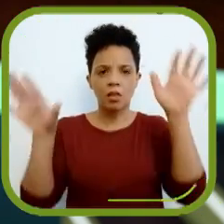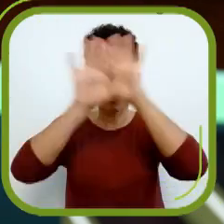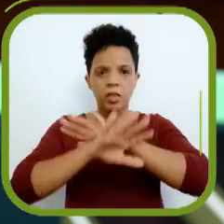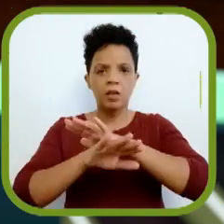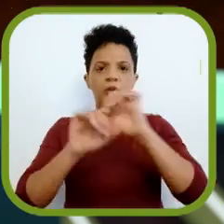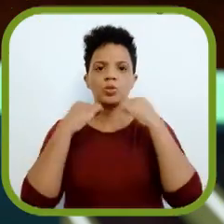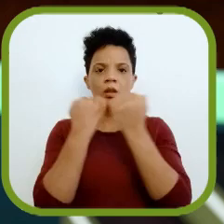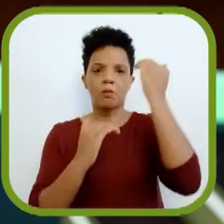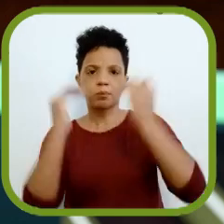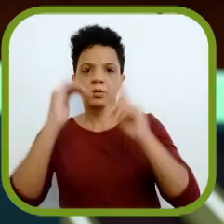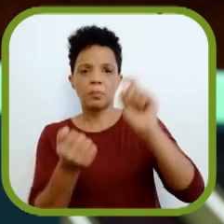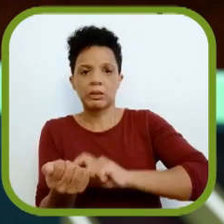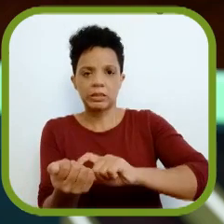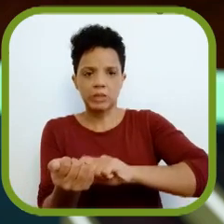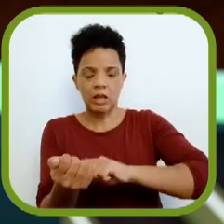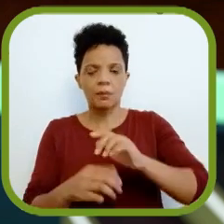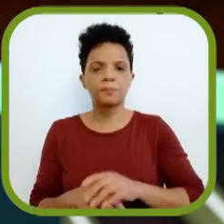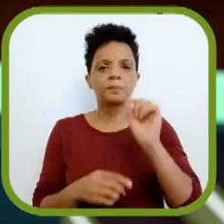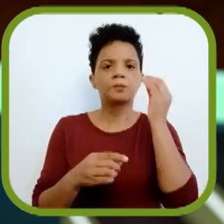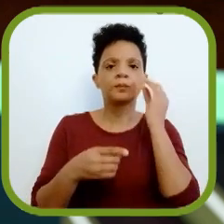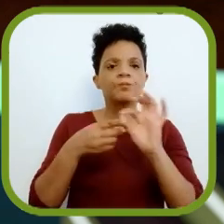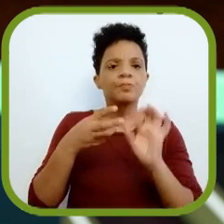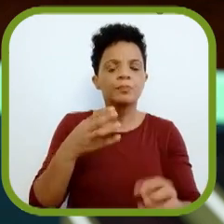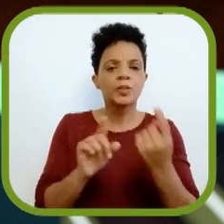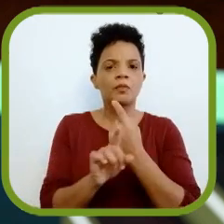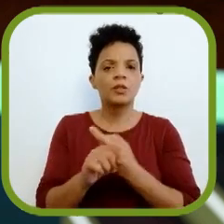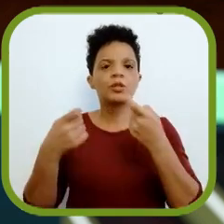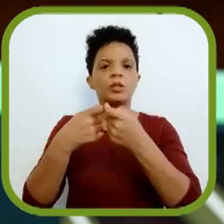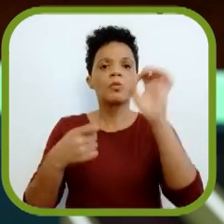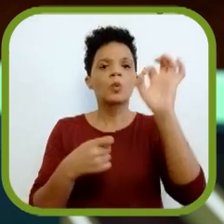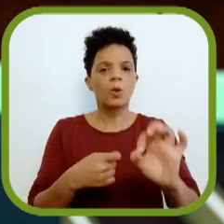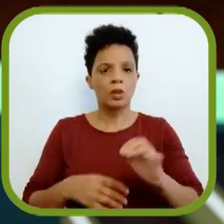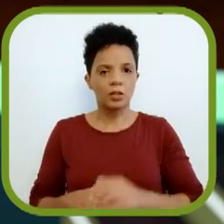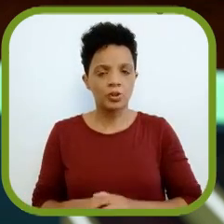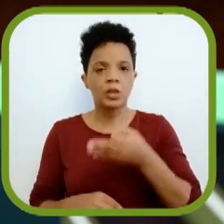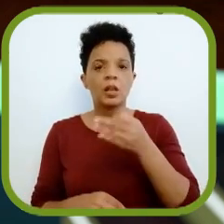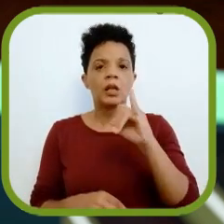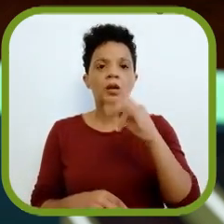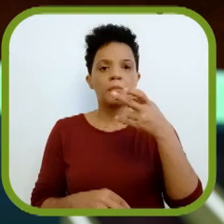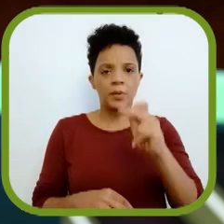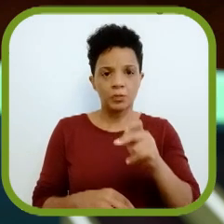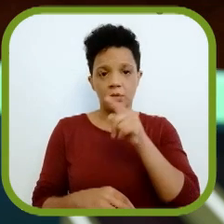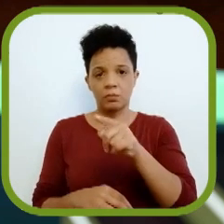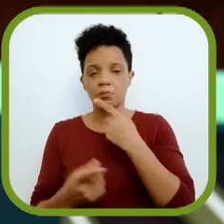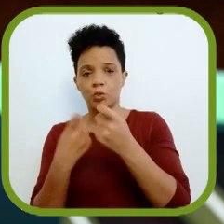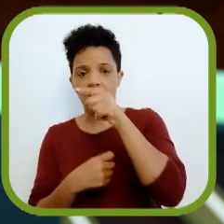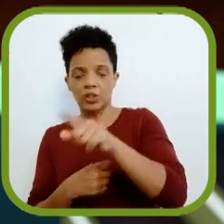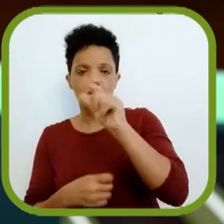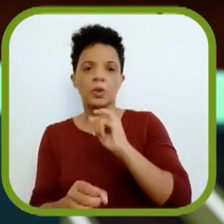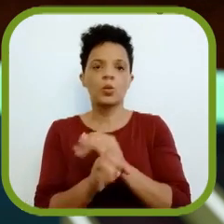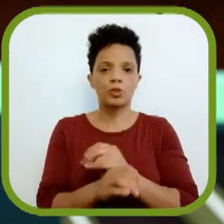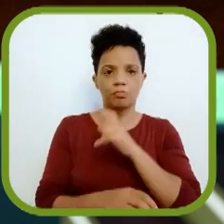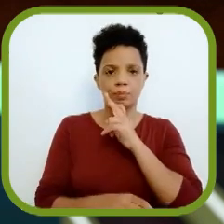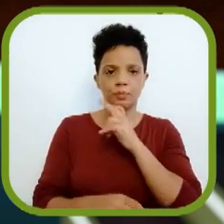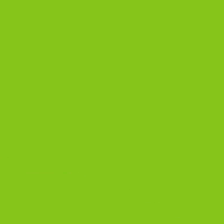disfarce para as desigualdades sociais e raciais? E o que caracteriza os diferentes tipos de cotas? O Prisma responde a estas e